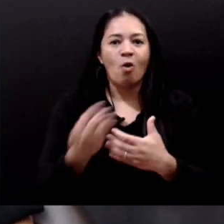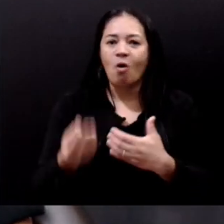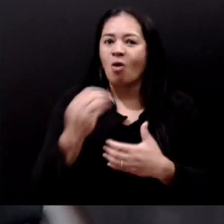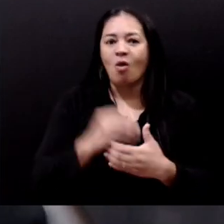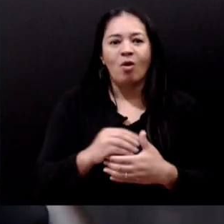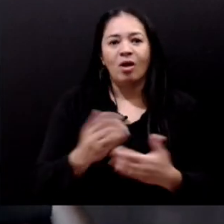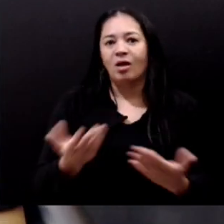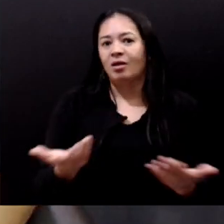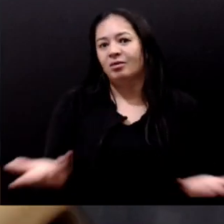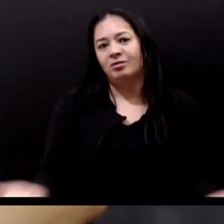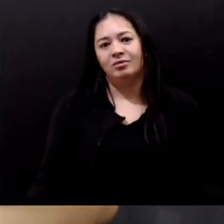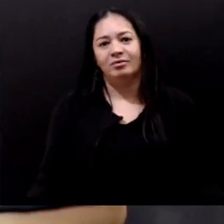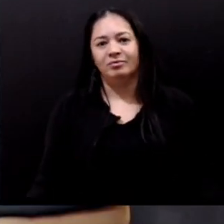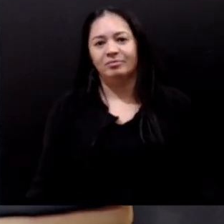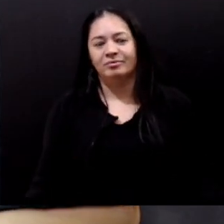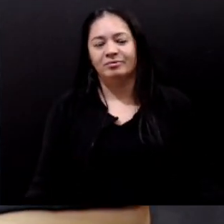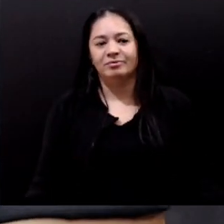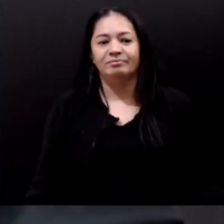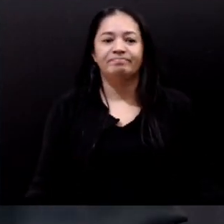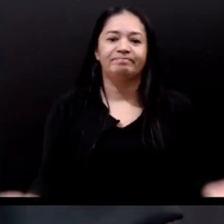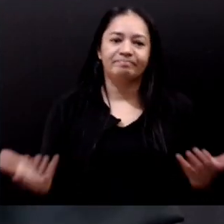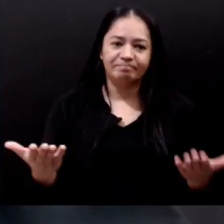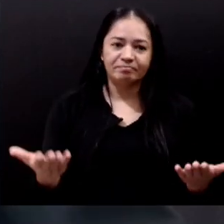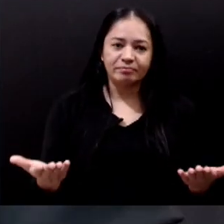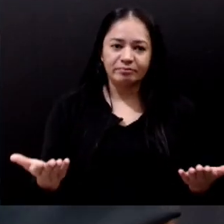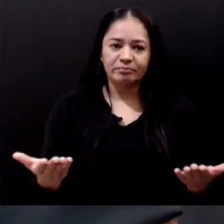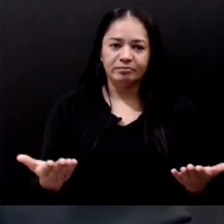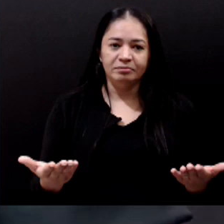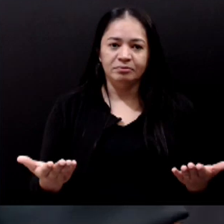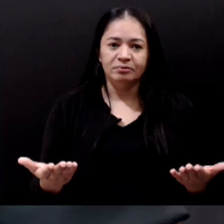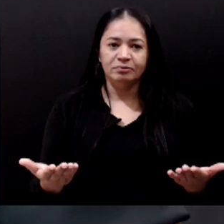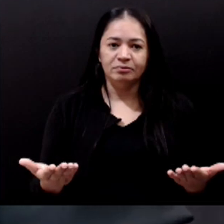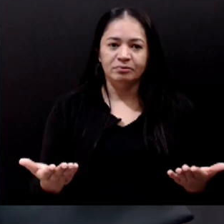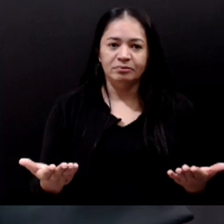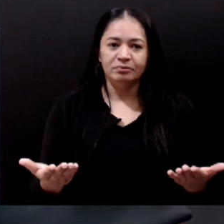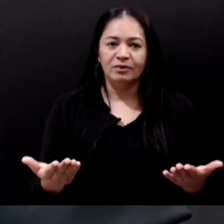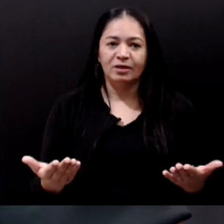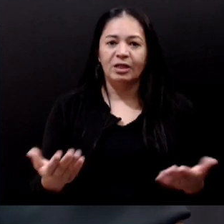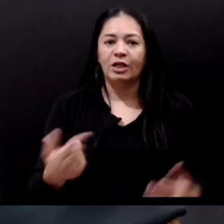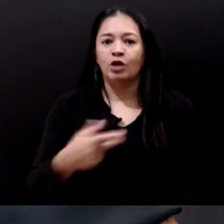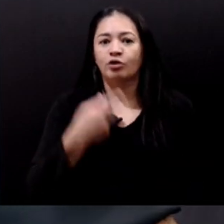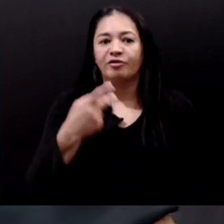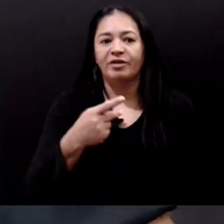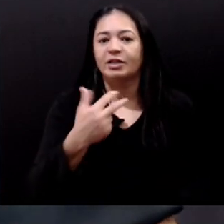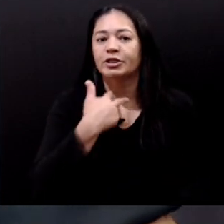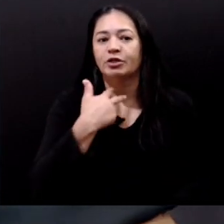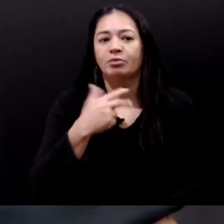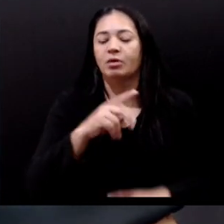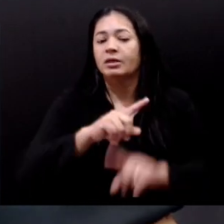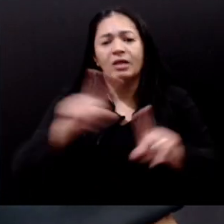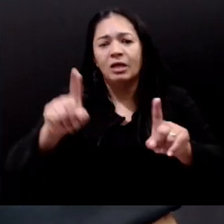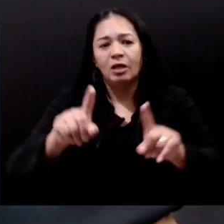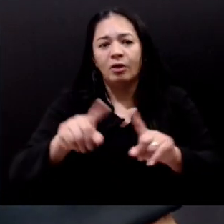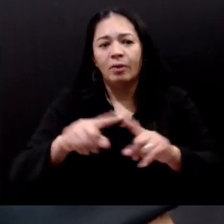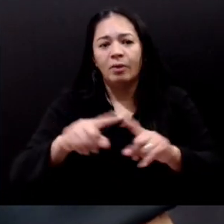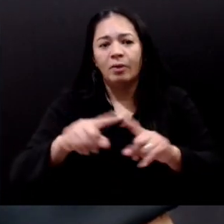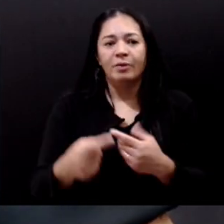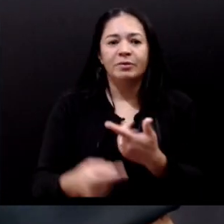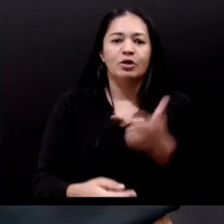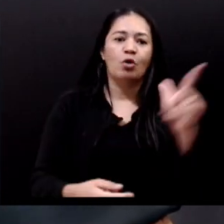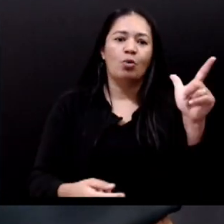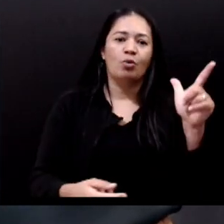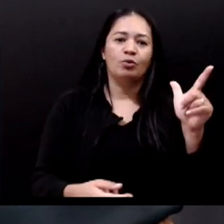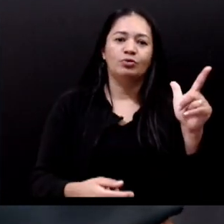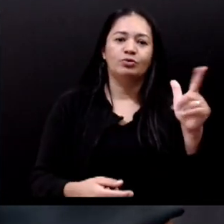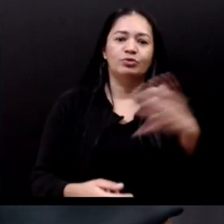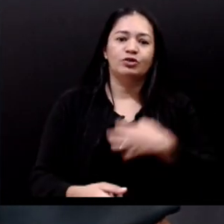né. Então, não tô falando que a gente não vai fazer o consumo, porque daí eu partiria para outra forma de terrorismo, que é